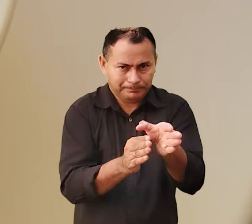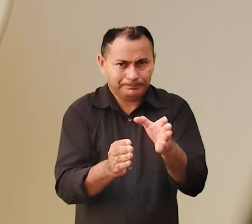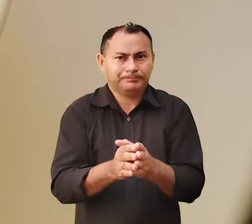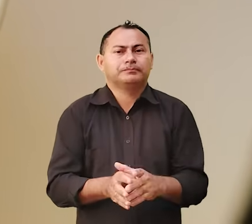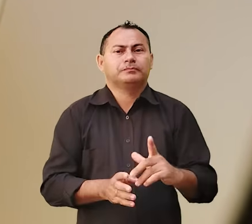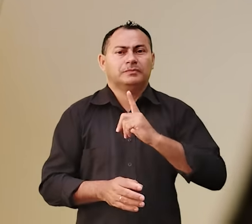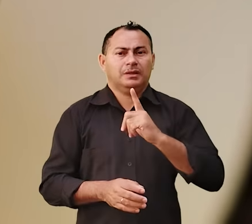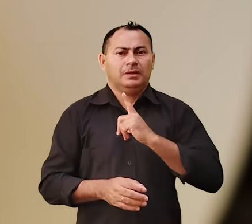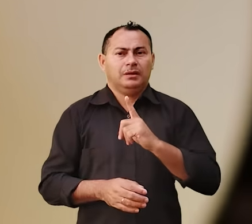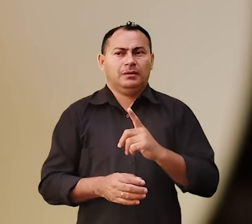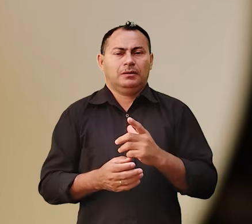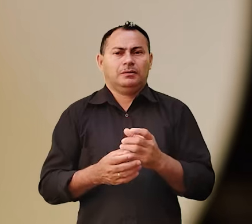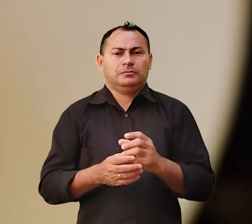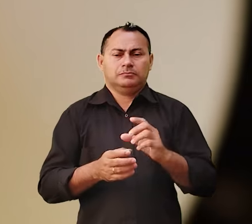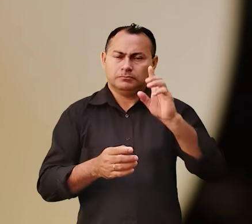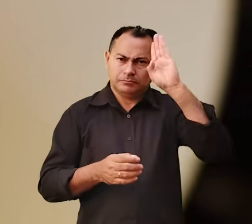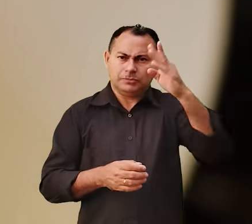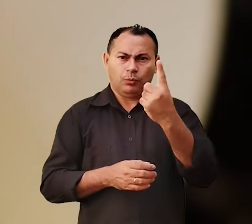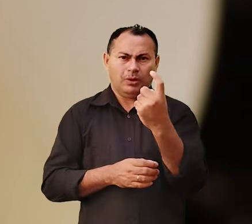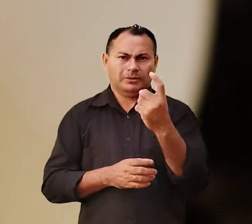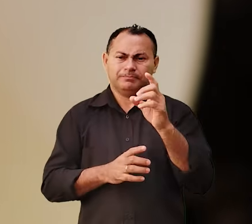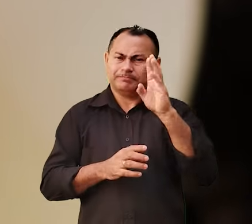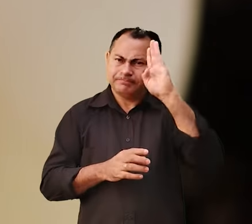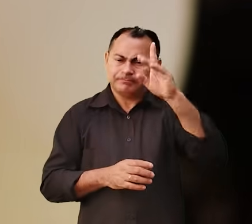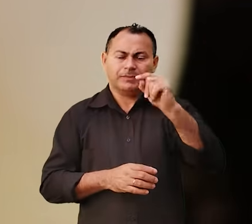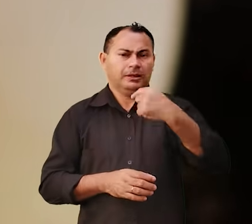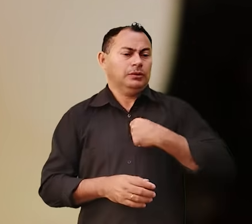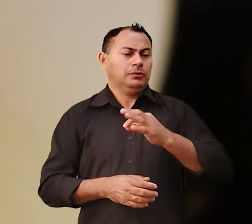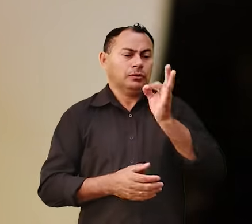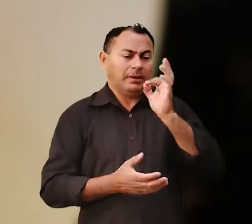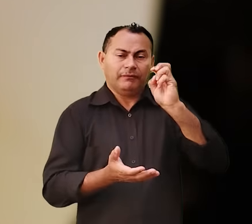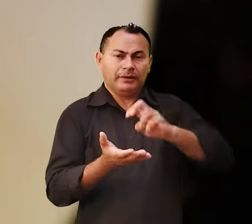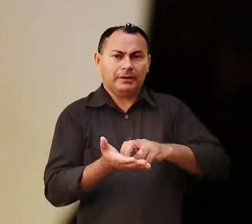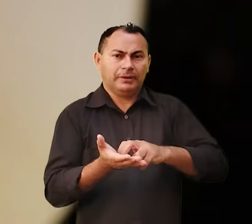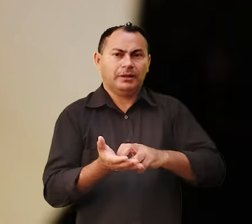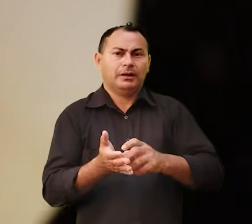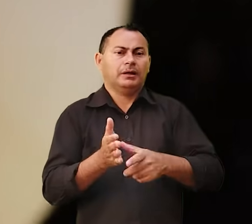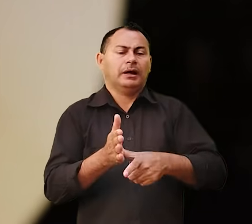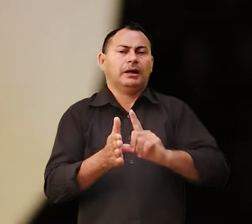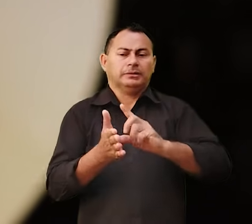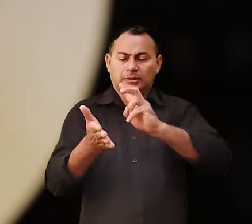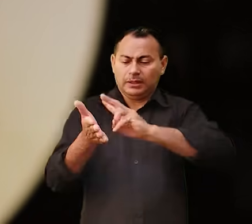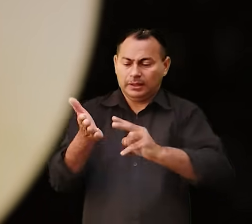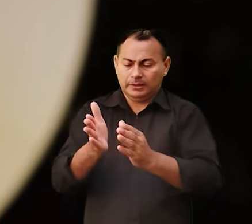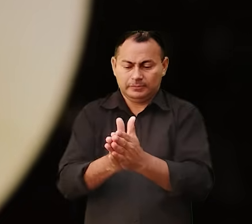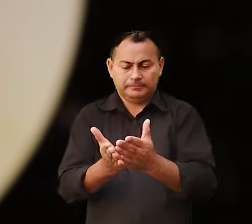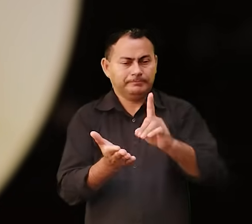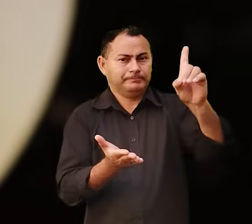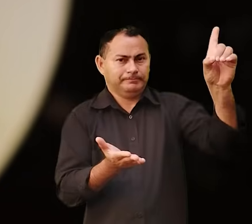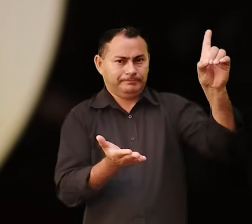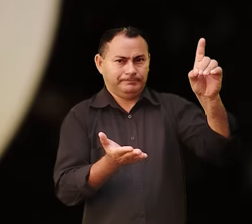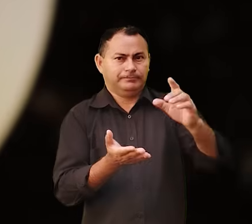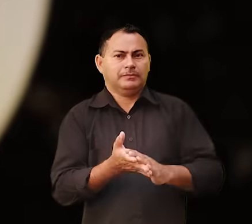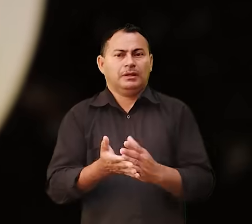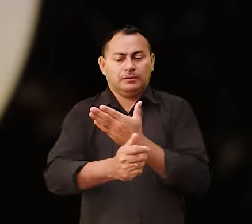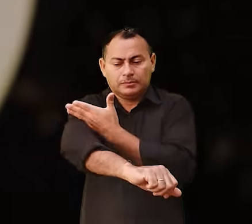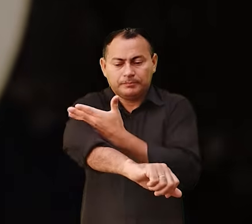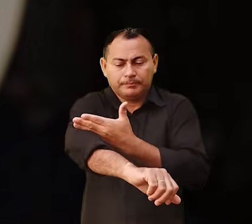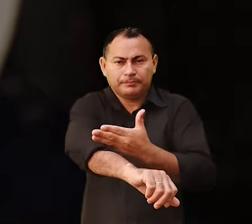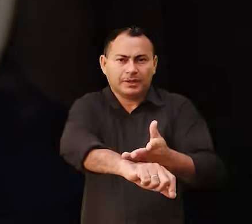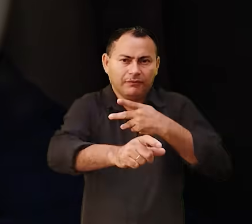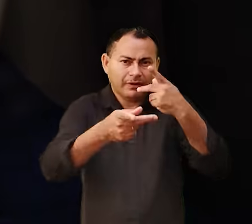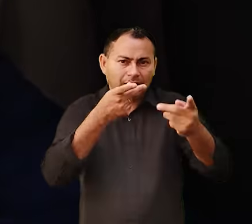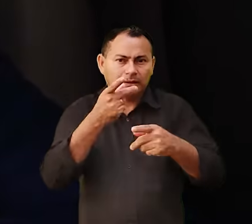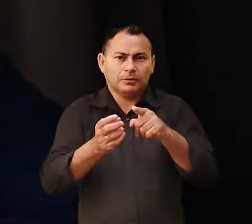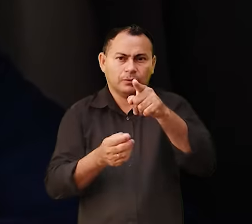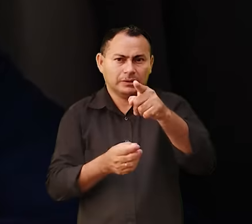formação. Ele tinha uma prioridade. Eu não tomo café da manhã enquanto não leio a Bíblia. Ele